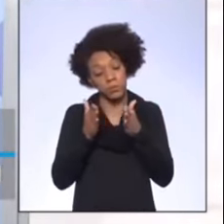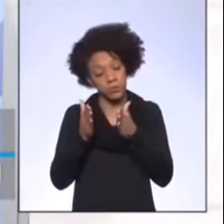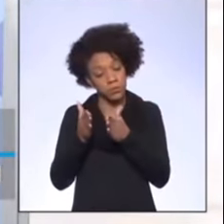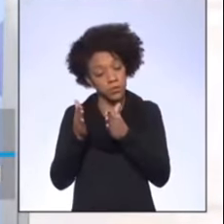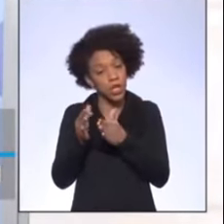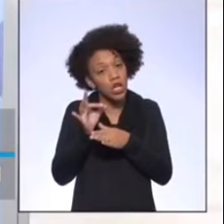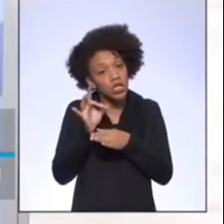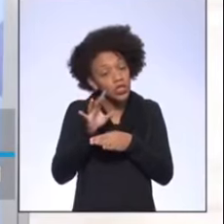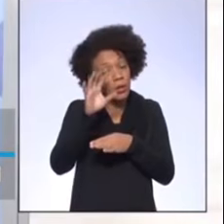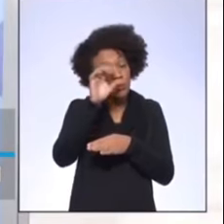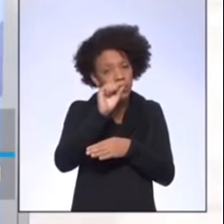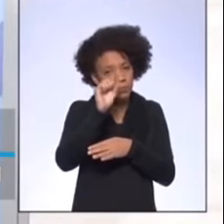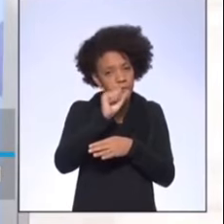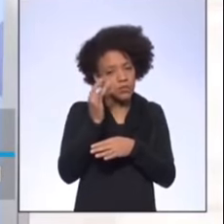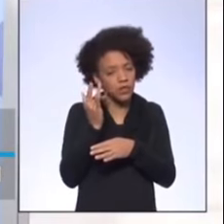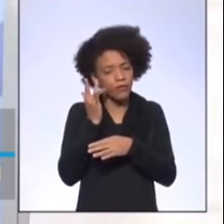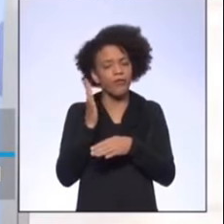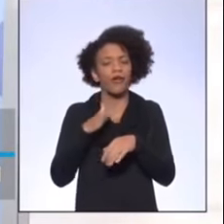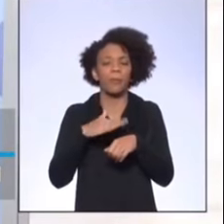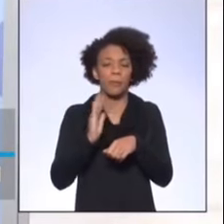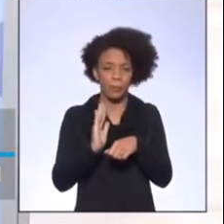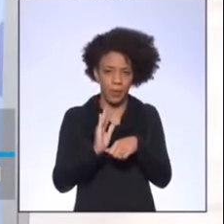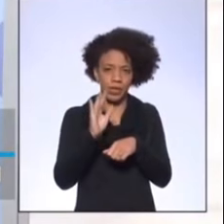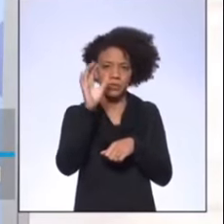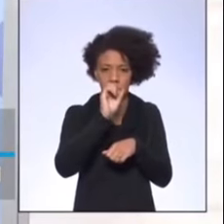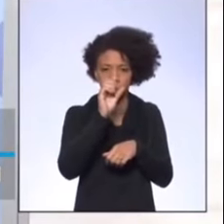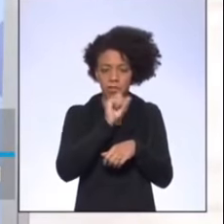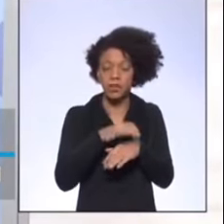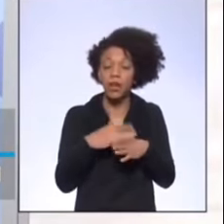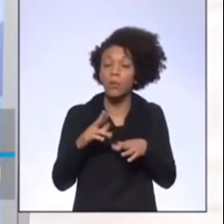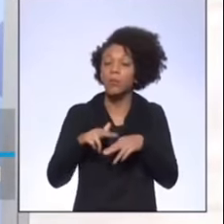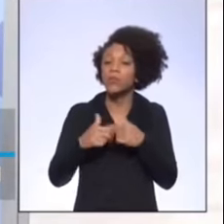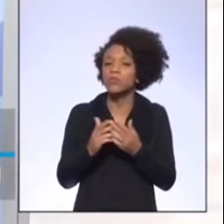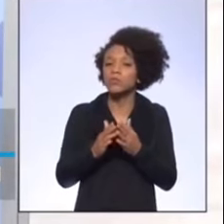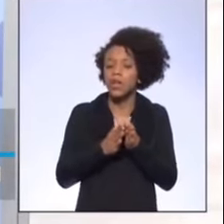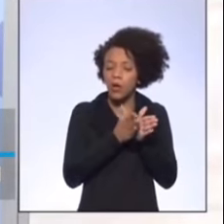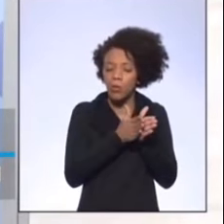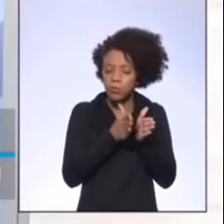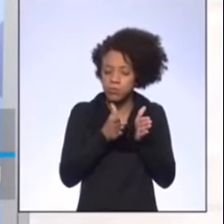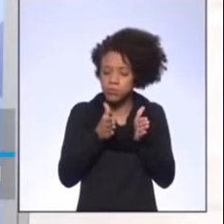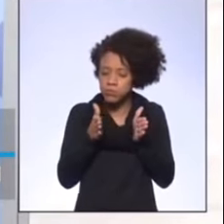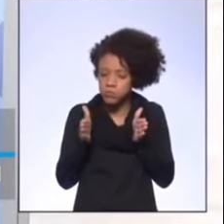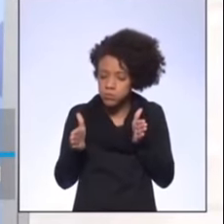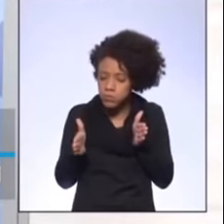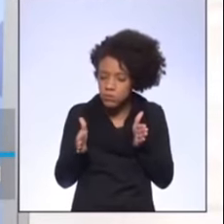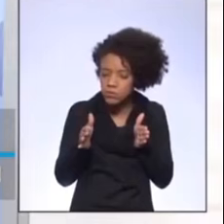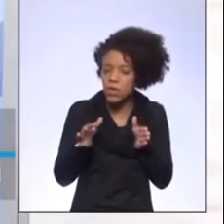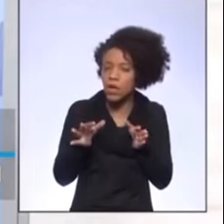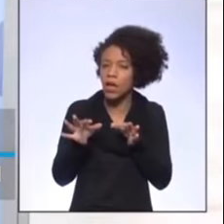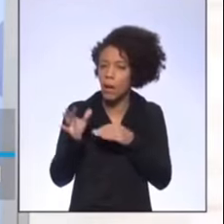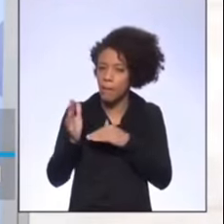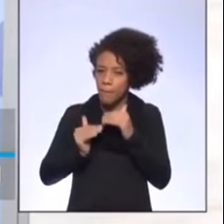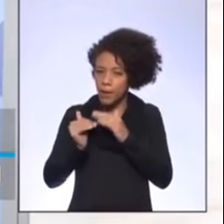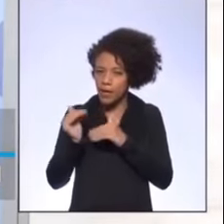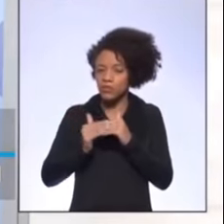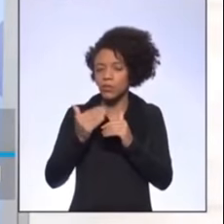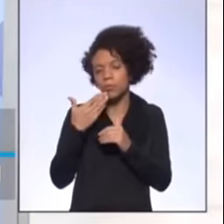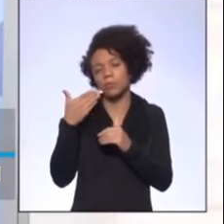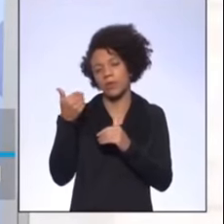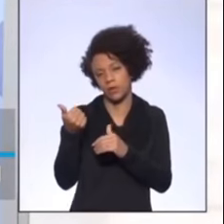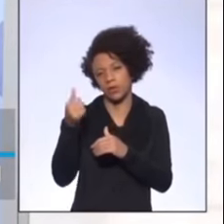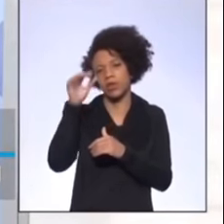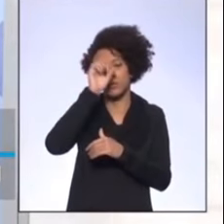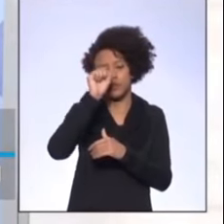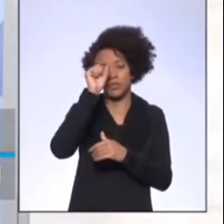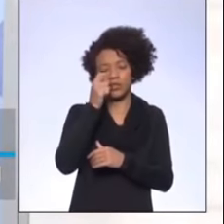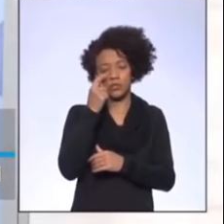poder aprender. Fica mais fácil para poder aprender. Por isso que a gente fala assim, essa é uma separação didática, tá? Para melhorar a nossa